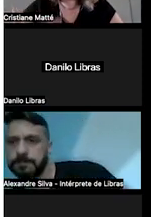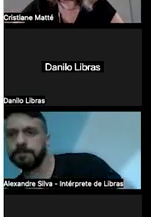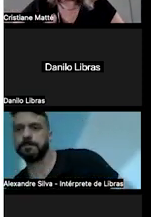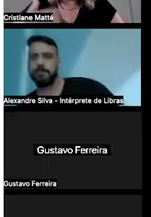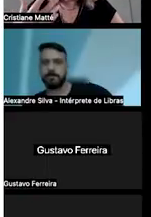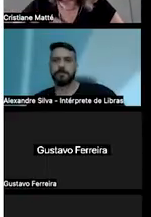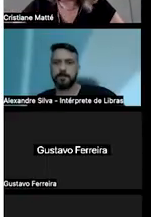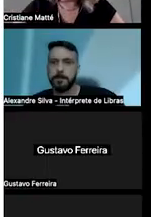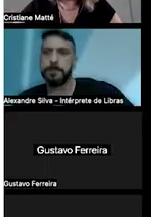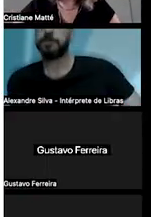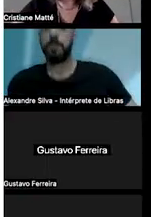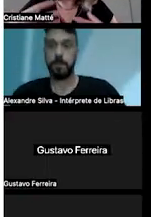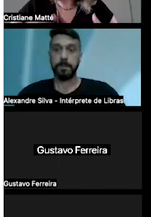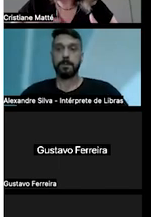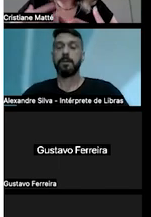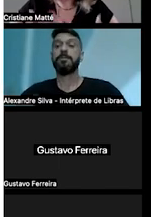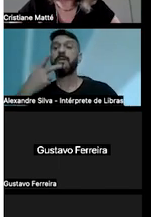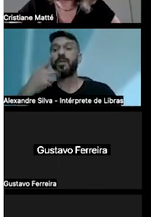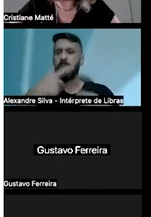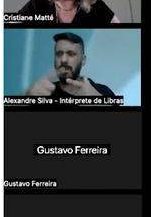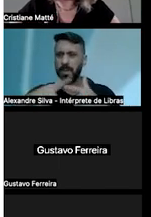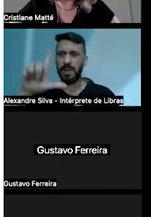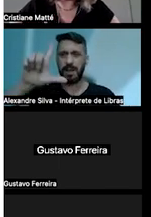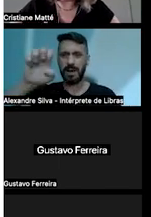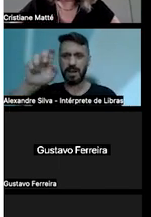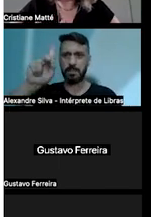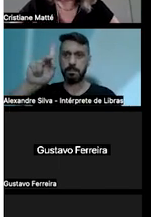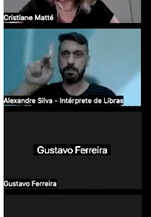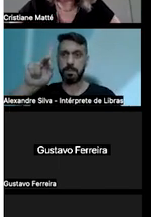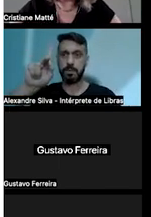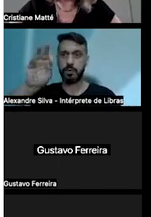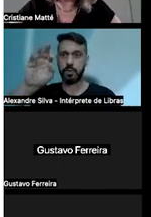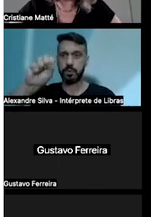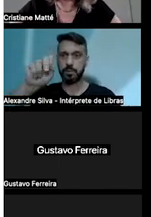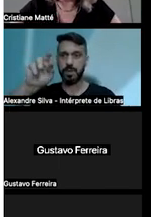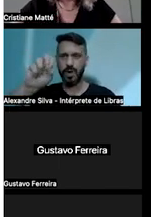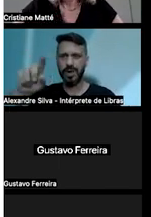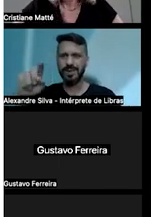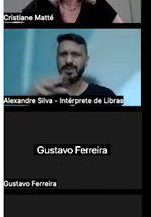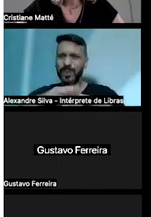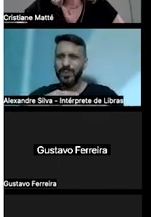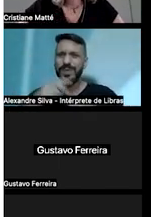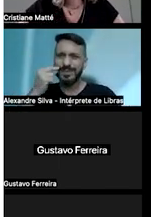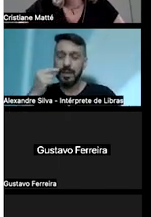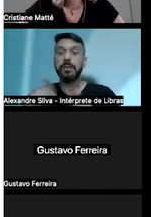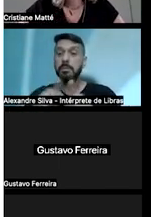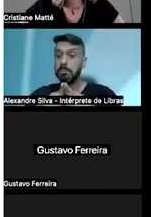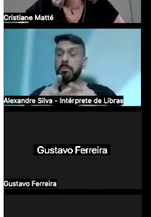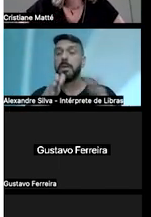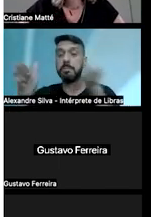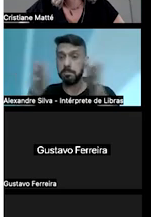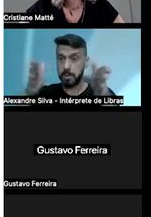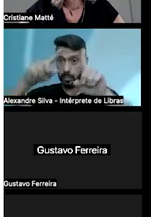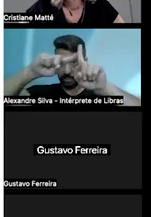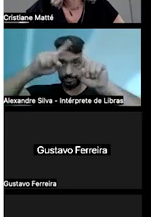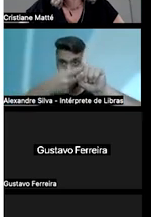doenças também, como a leptospirose, todos esses fatores acontecendo durante o período gestacional, eles vão ter um